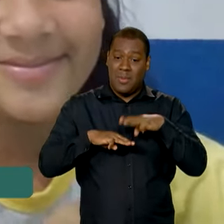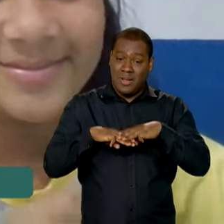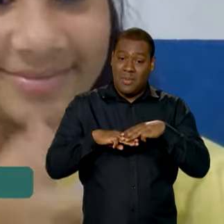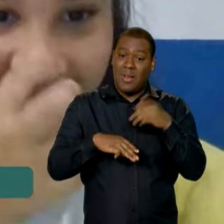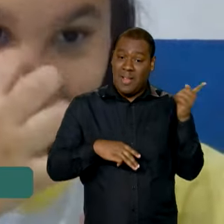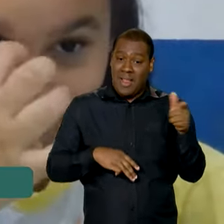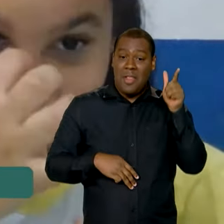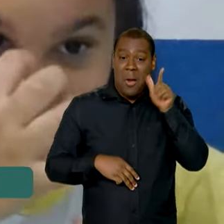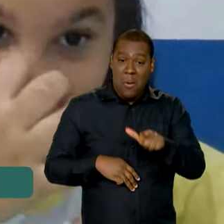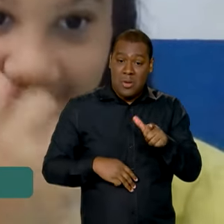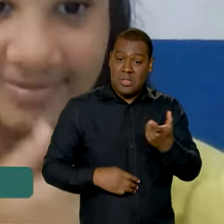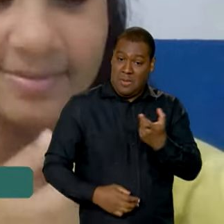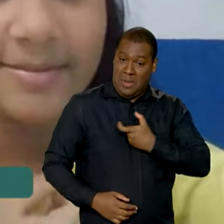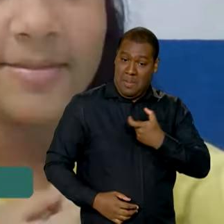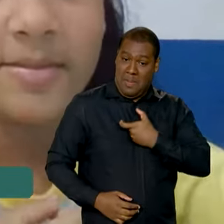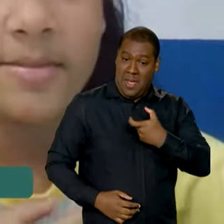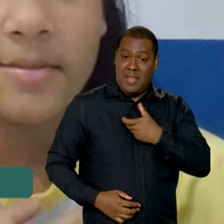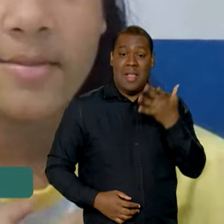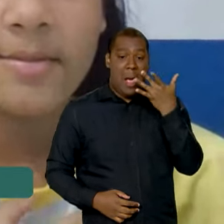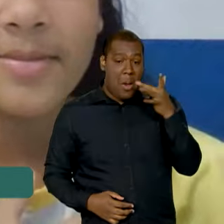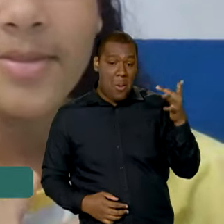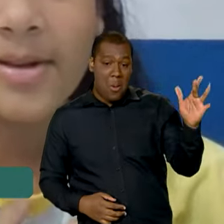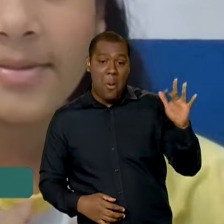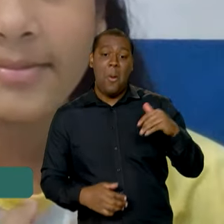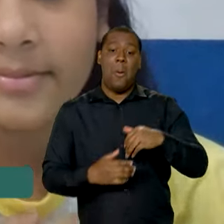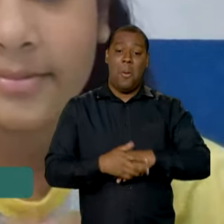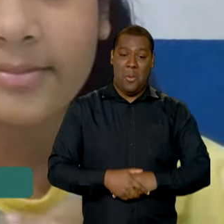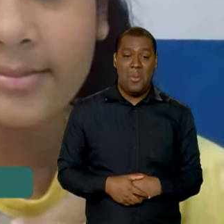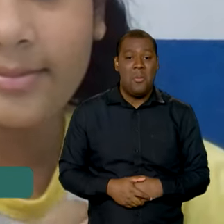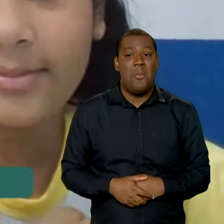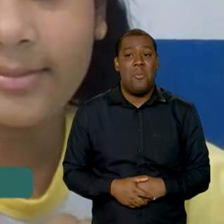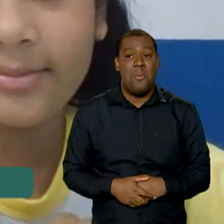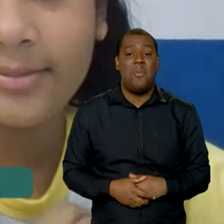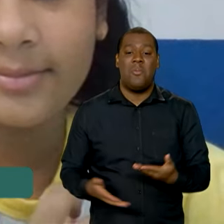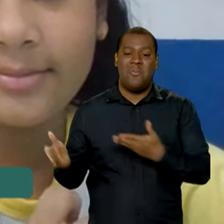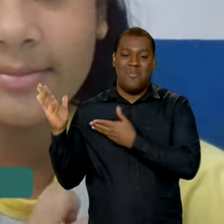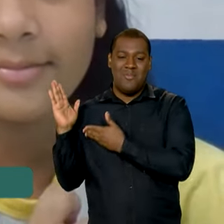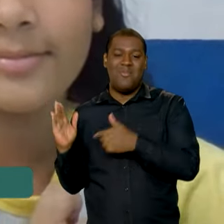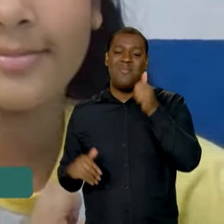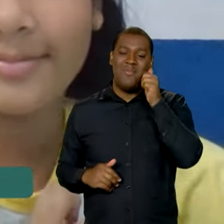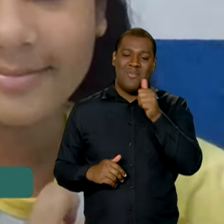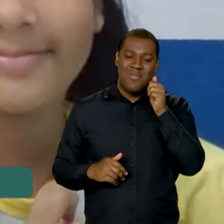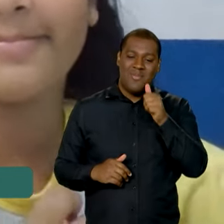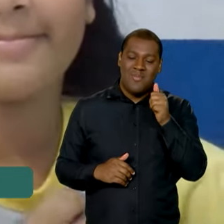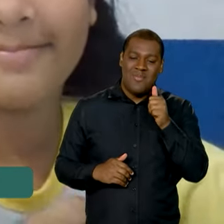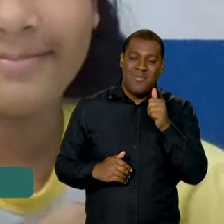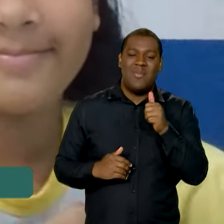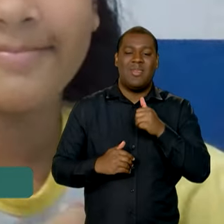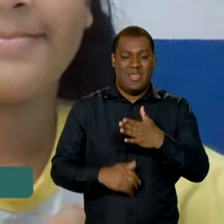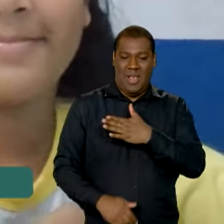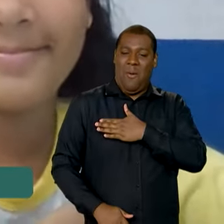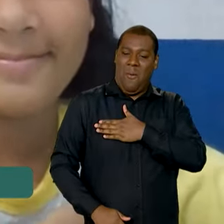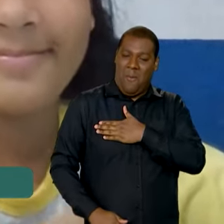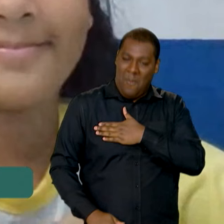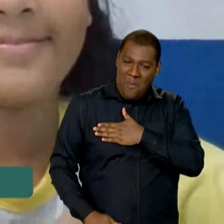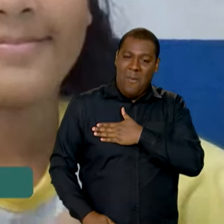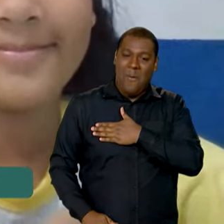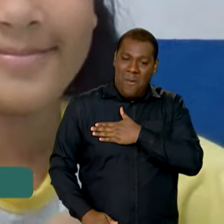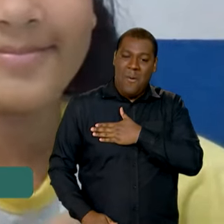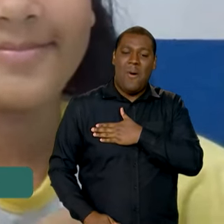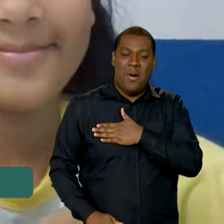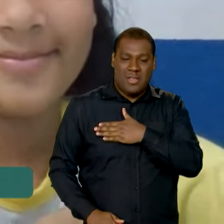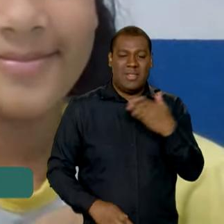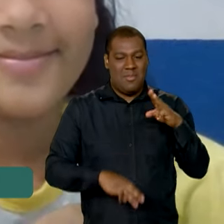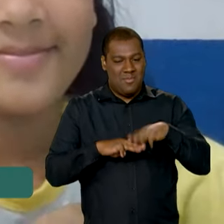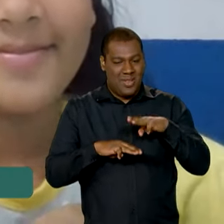de ouro entre os alunos da escola em que estuda. A menina conta que tem preferência pelas